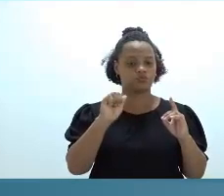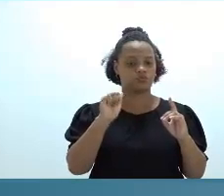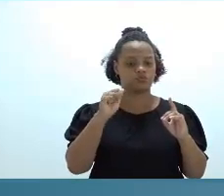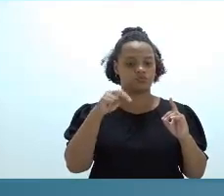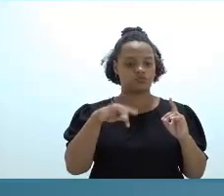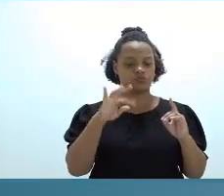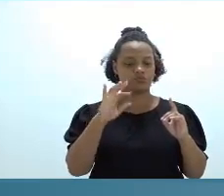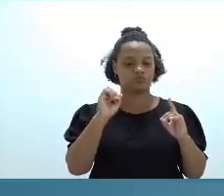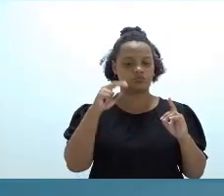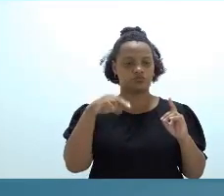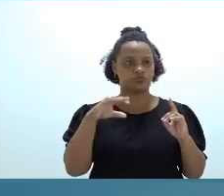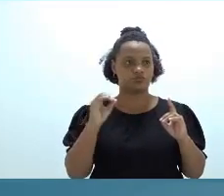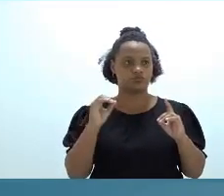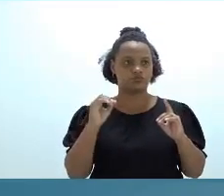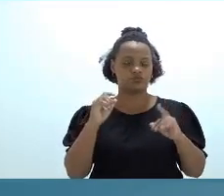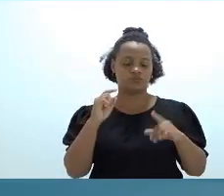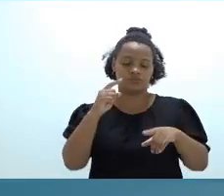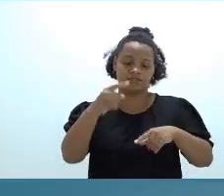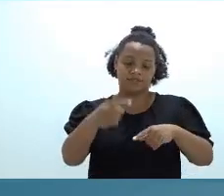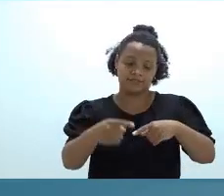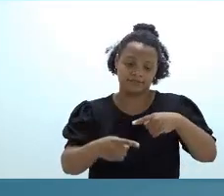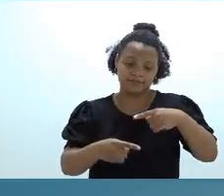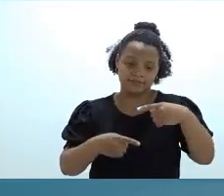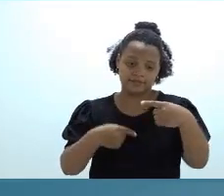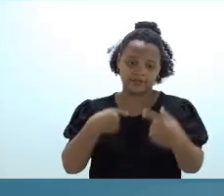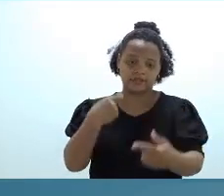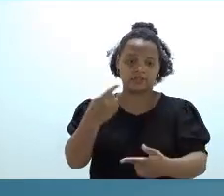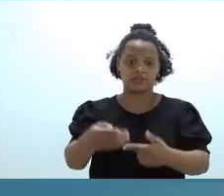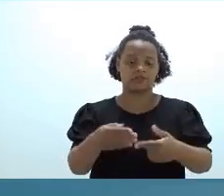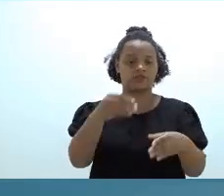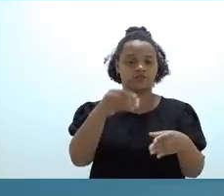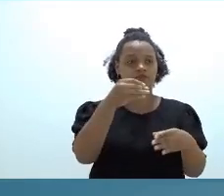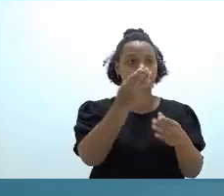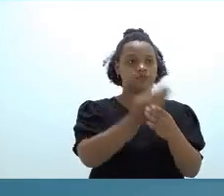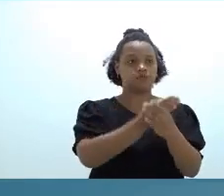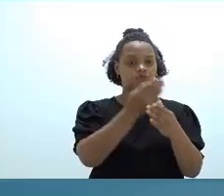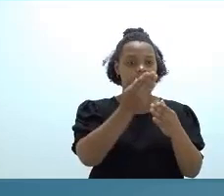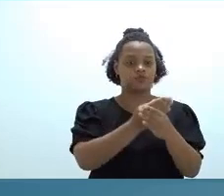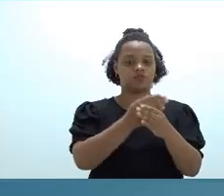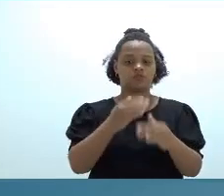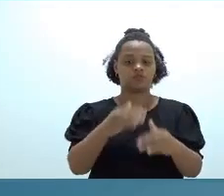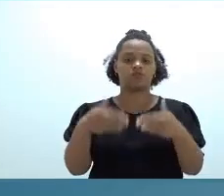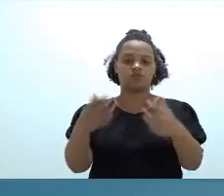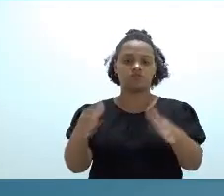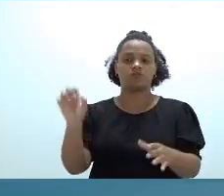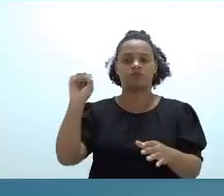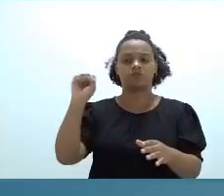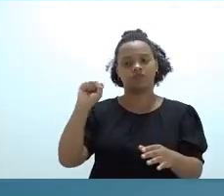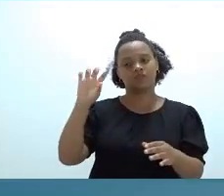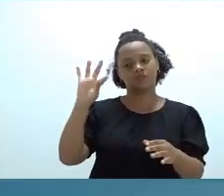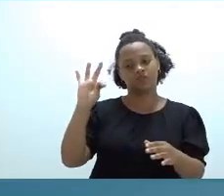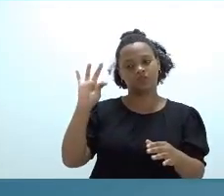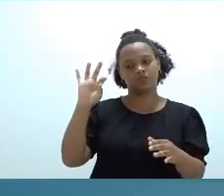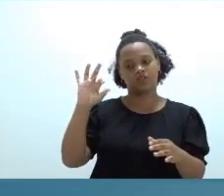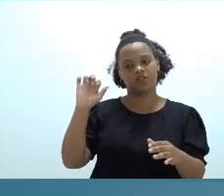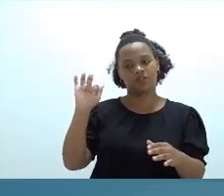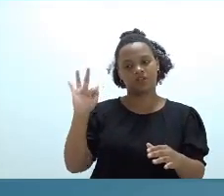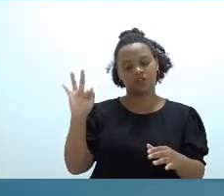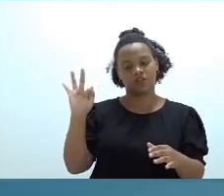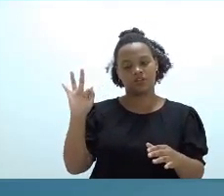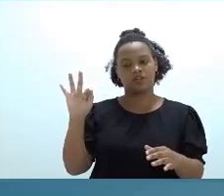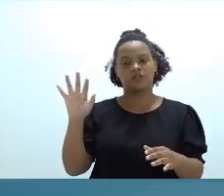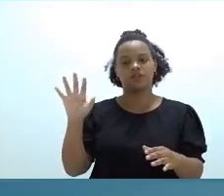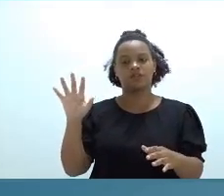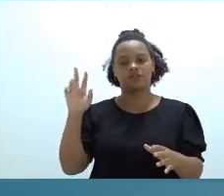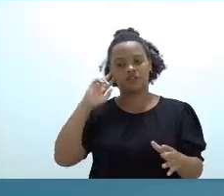foi criada a repercussão e esse processo subiu ao Supremo, o Supremo realmente reconheceu a inconstitucionalidade, mas apenas do